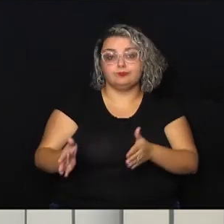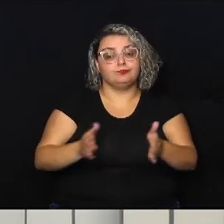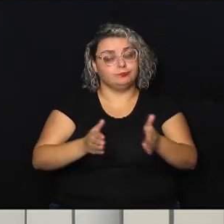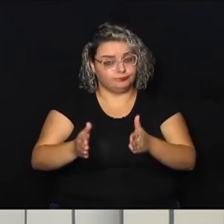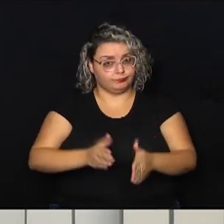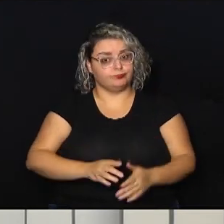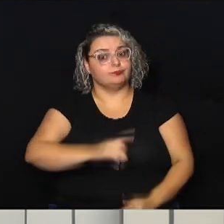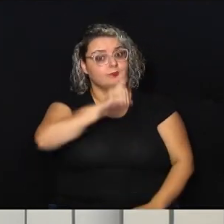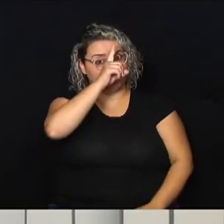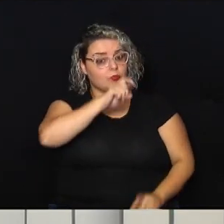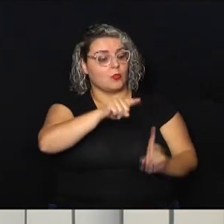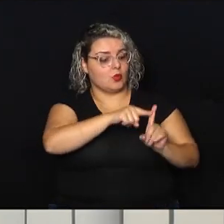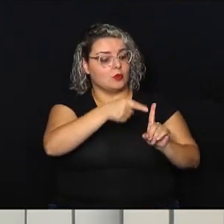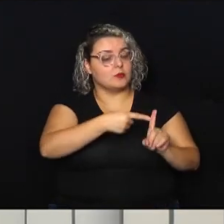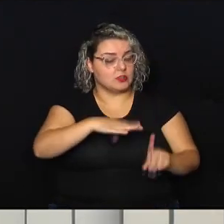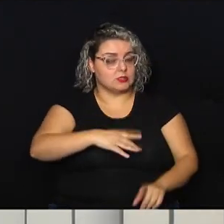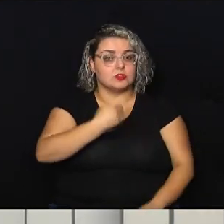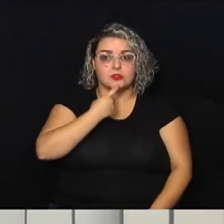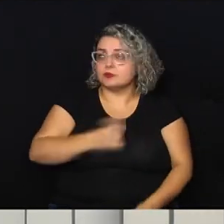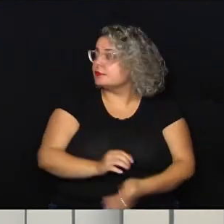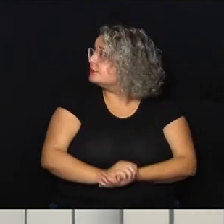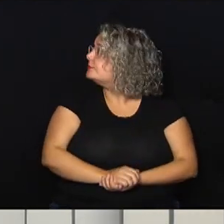da maternidade de Campinas.